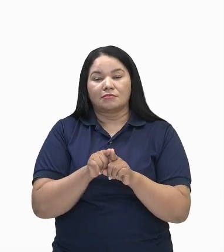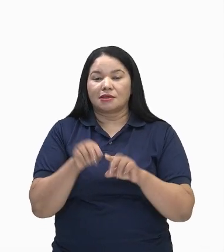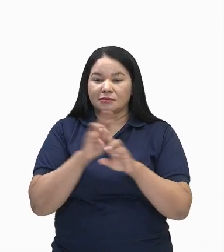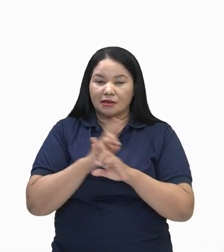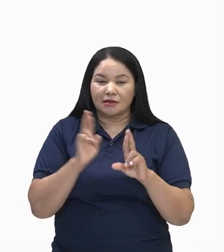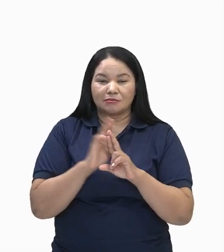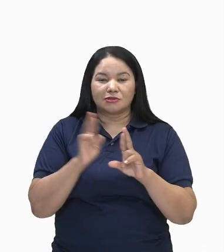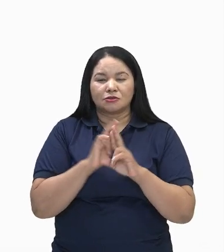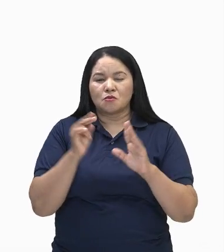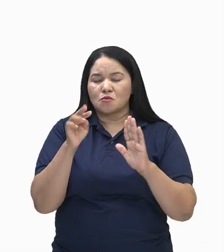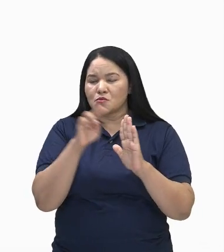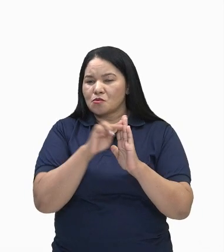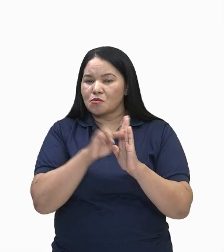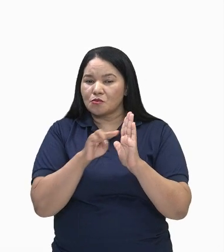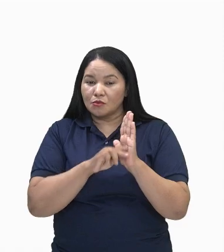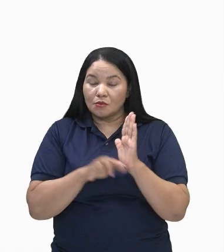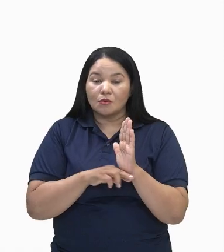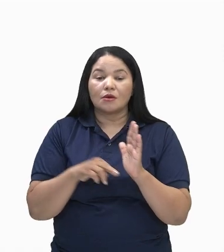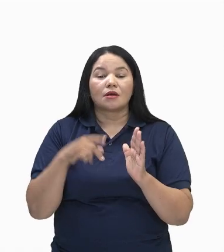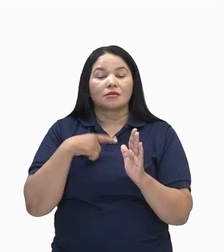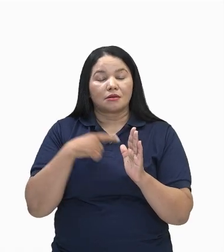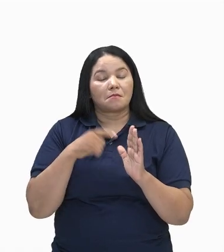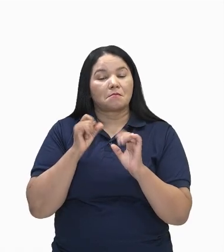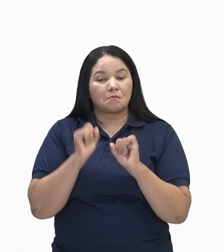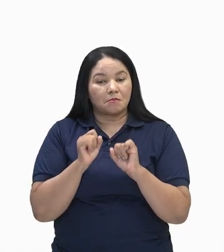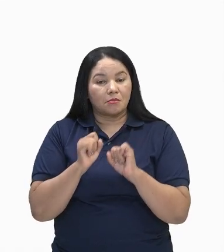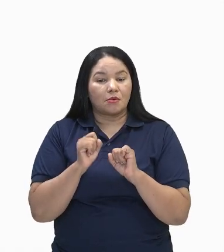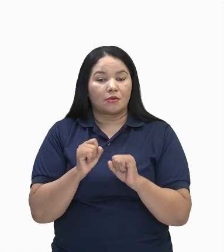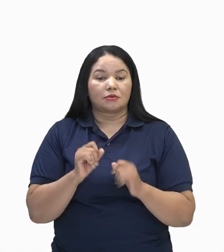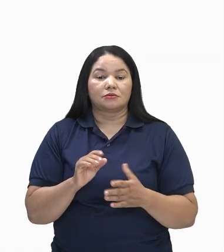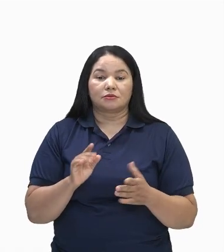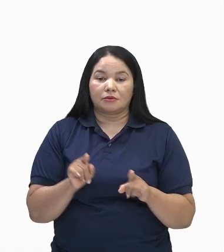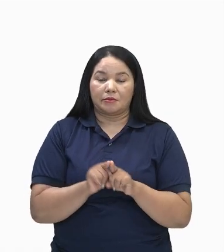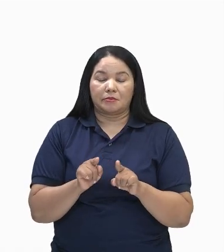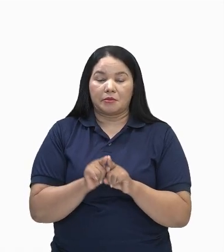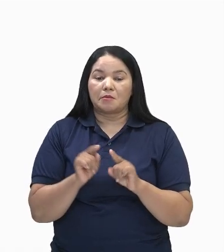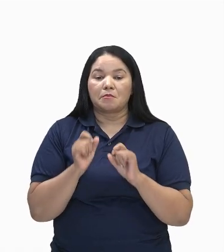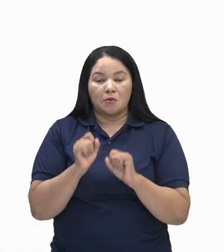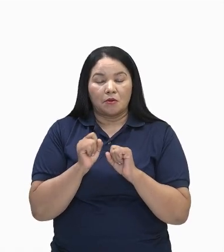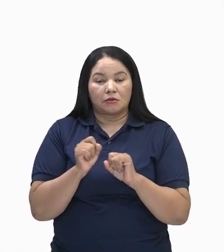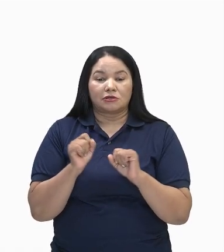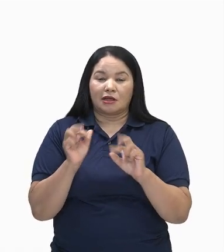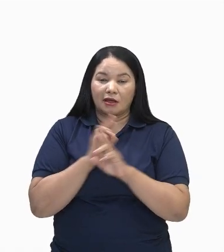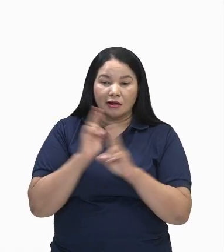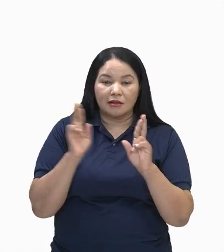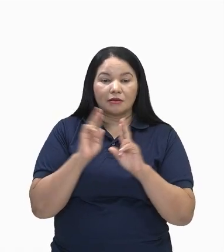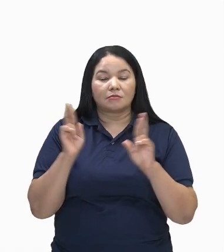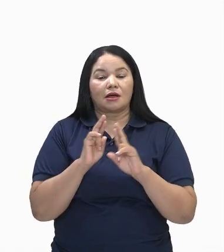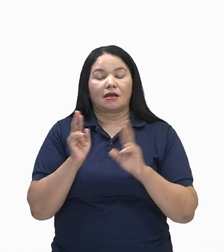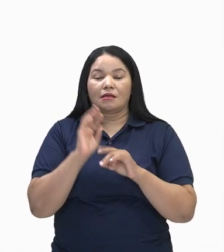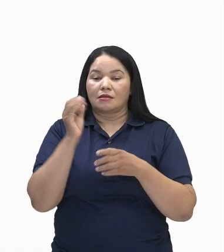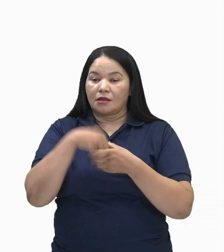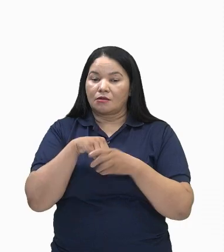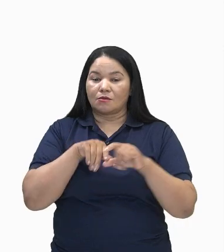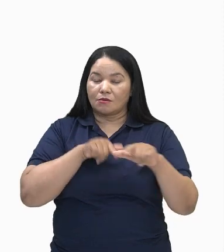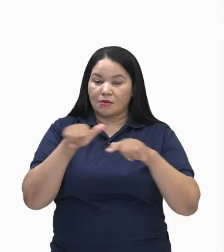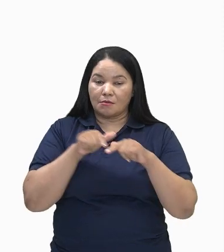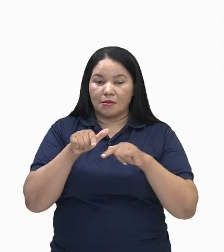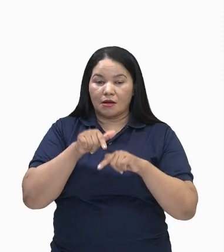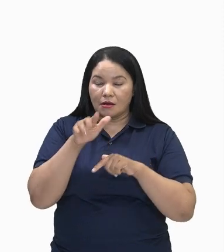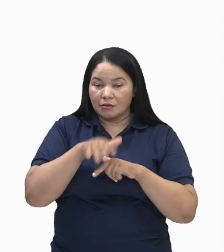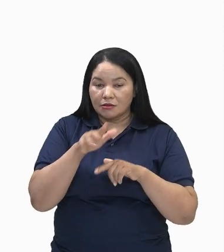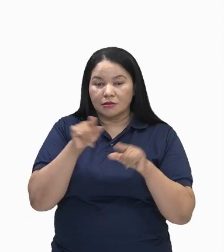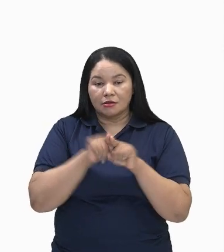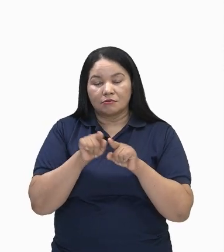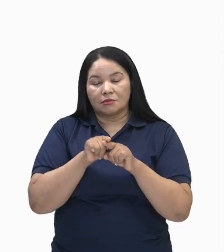várias coisas que se pode fazer, né, que se pode reclamar, né, dentro do trabalho, em várias